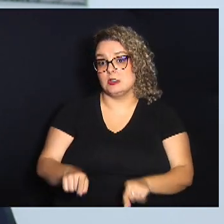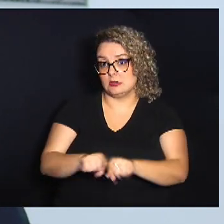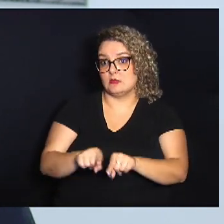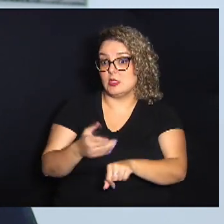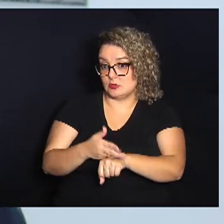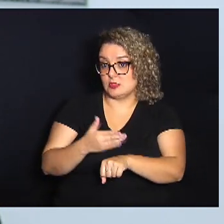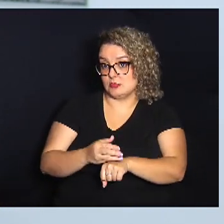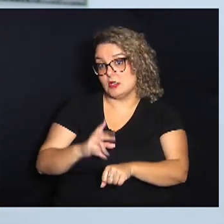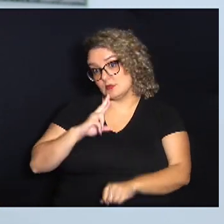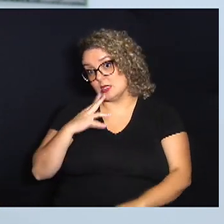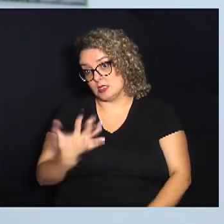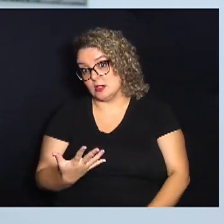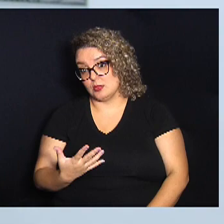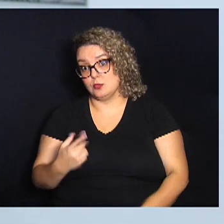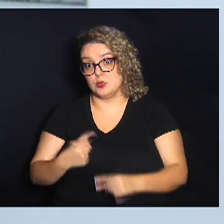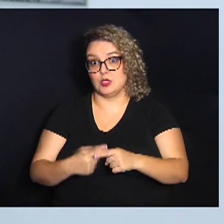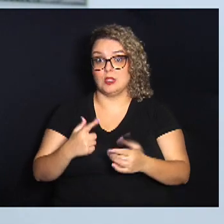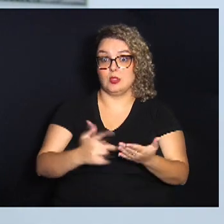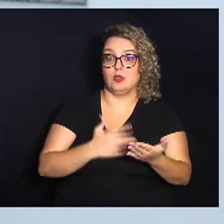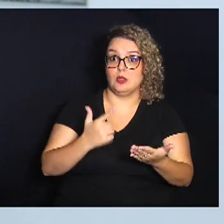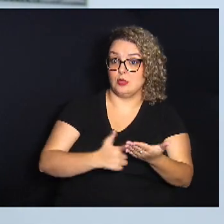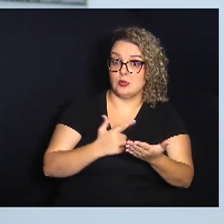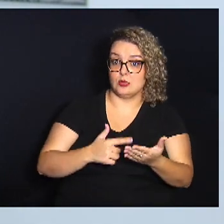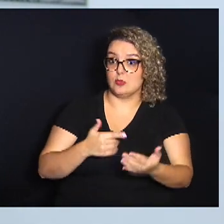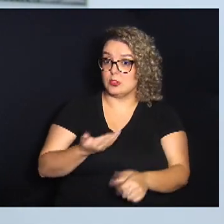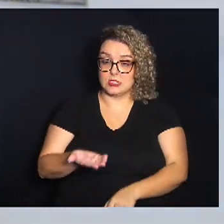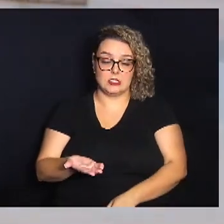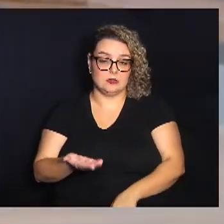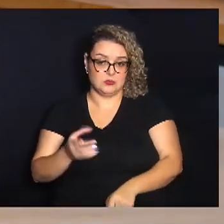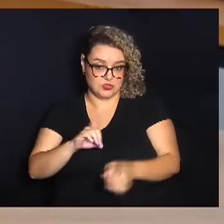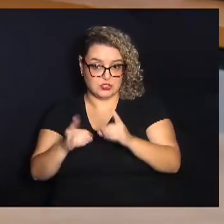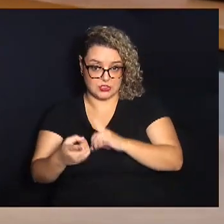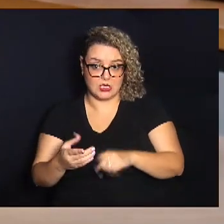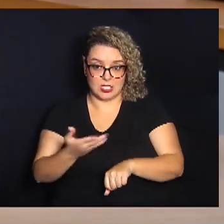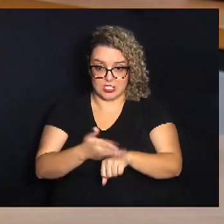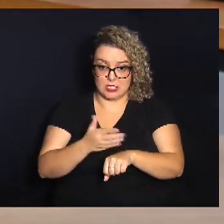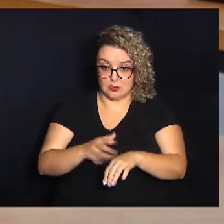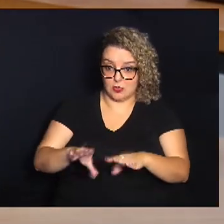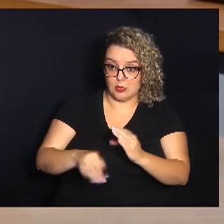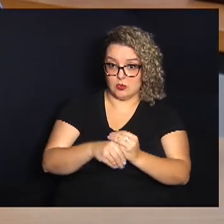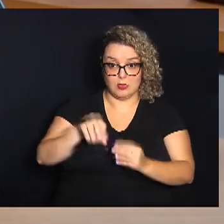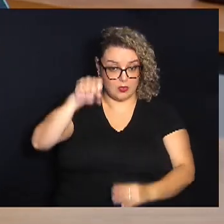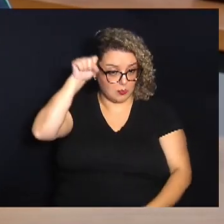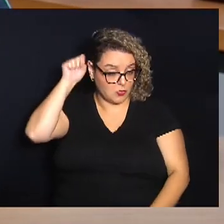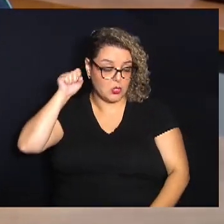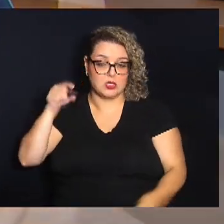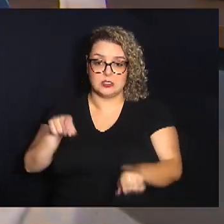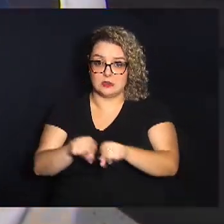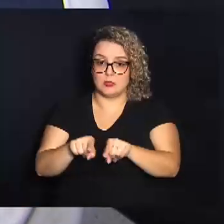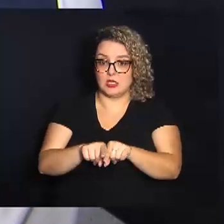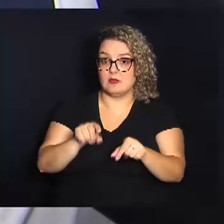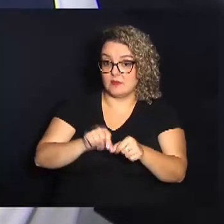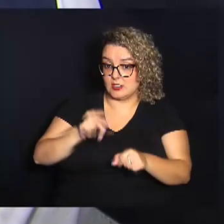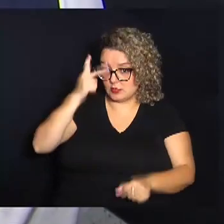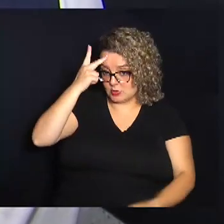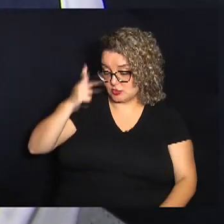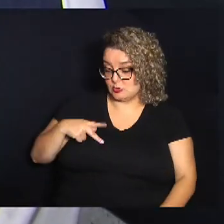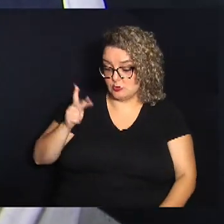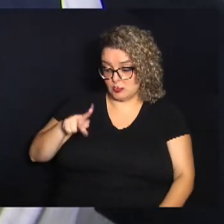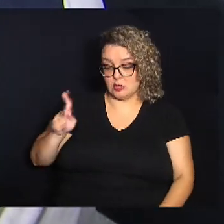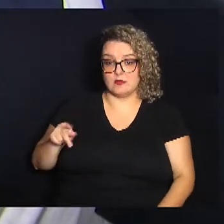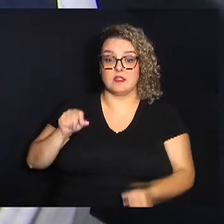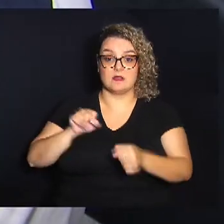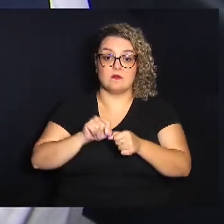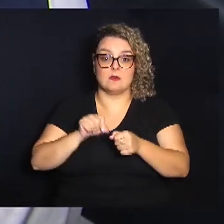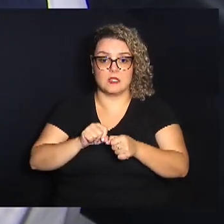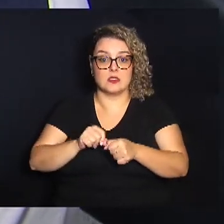porque o livro didático ele possui exercícios complementares, tanto de vestibulares quanto feitos pelos professores, que fazem você